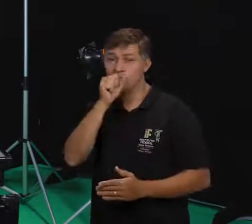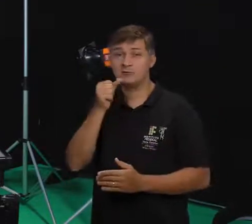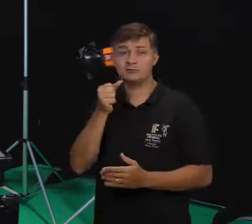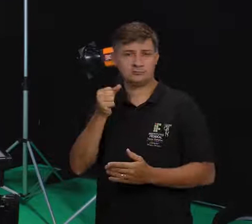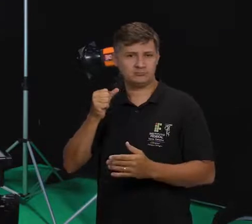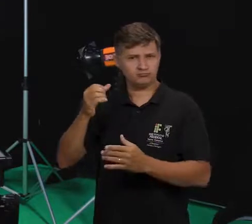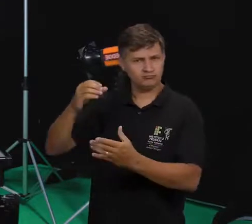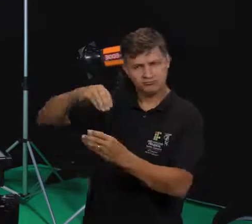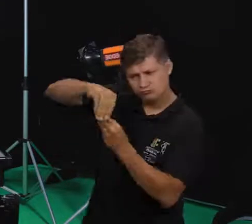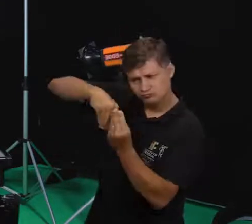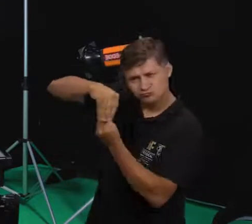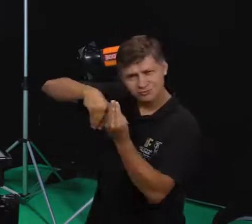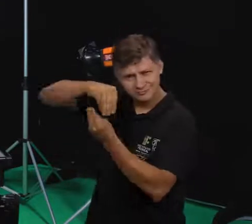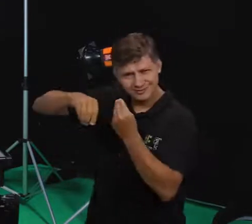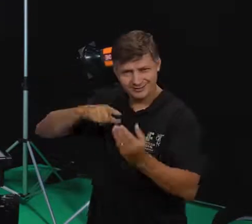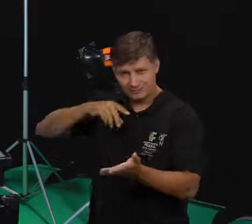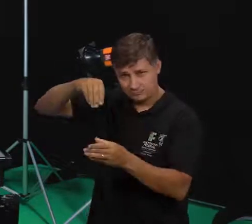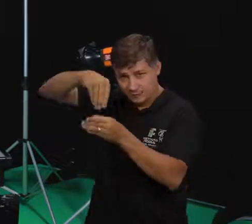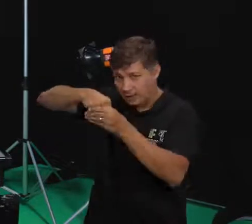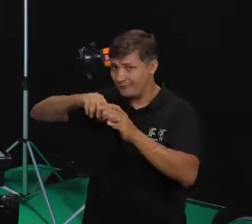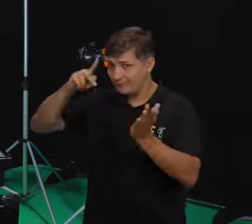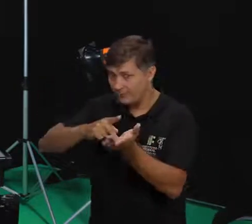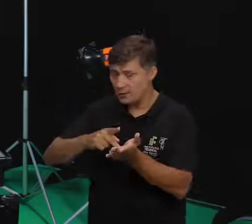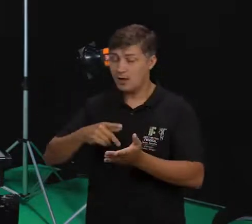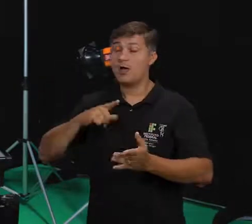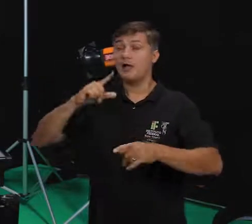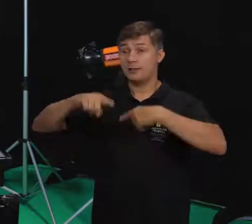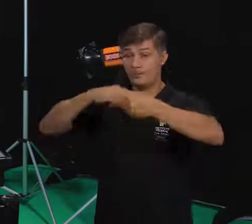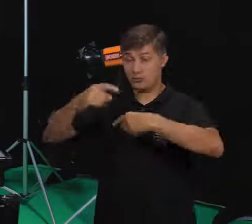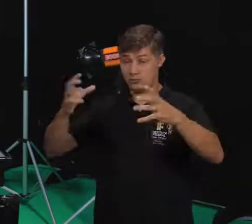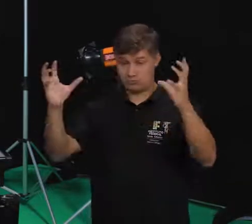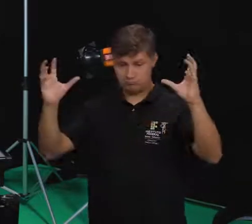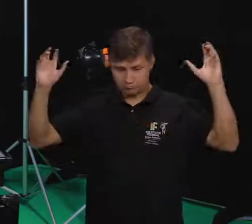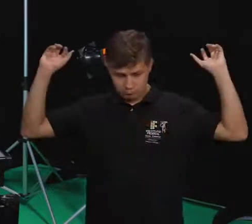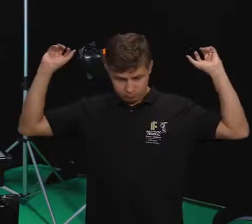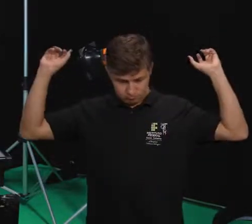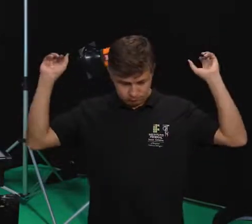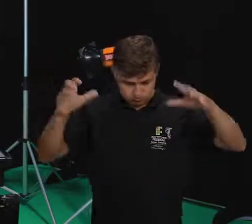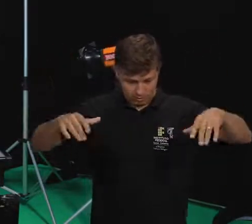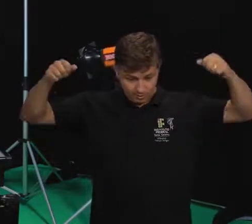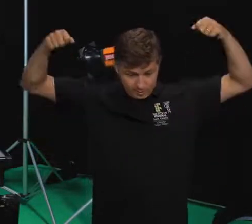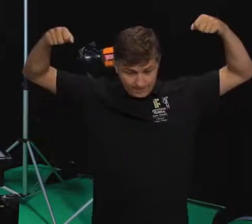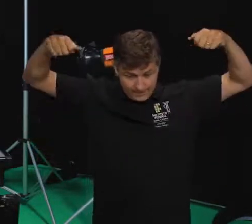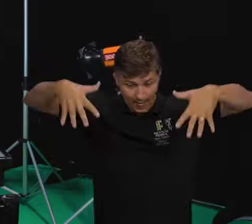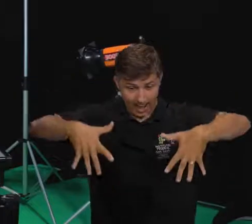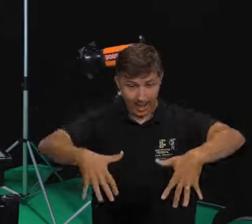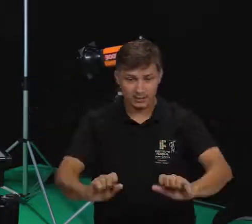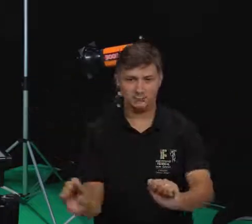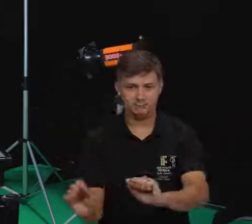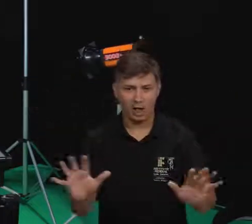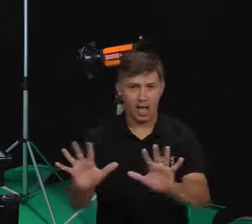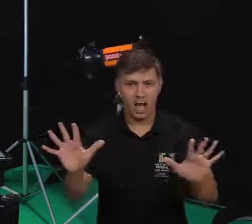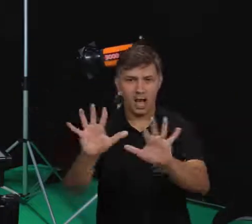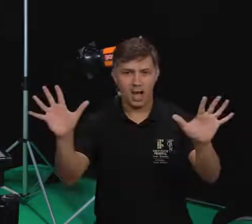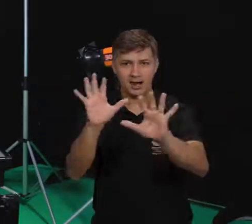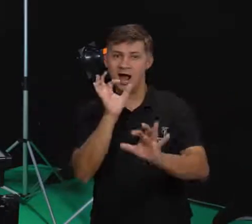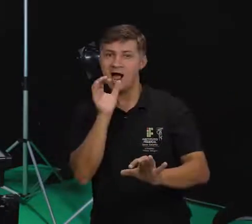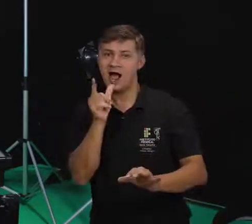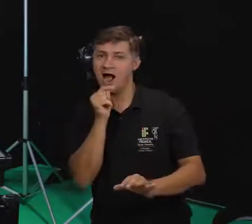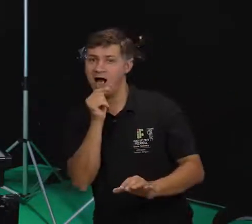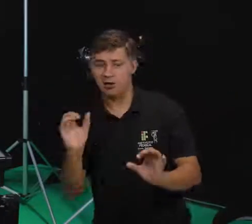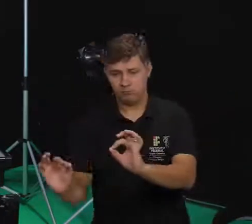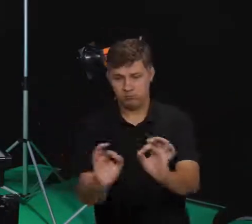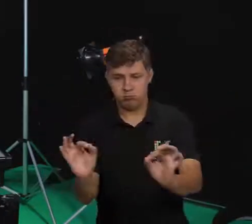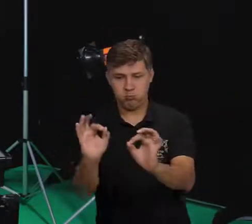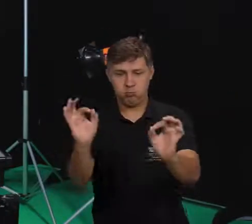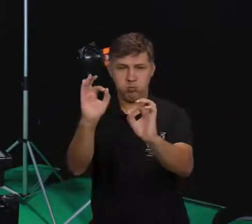a laranja e o suquinho e a gente vai soltar ele dentro do aquário e vai pegar justamente as borbulhas, né, que ele vai